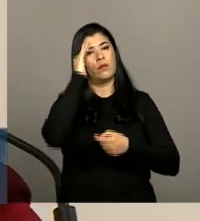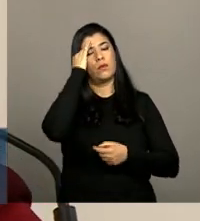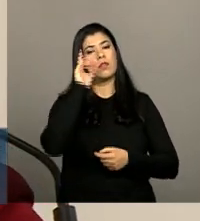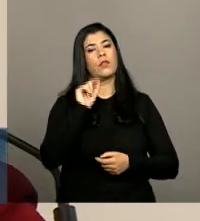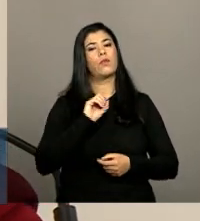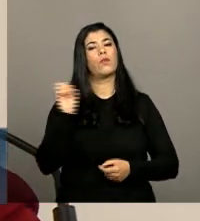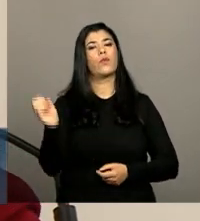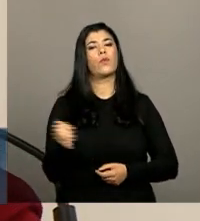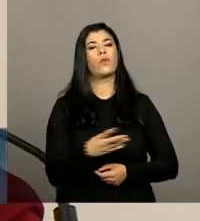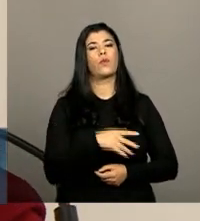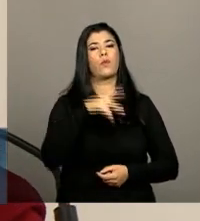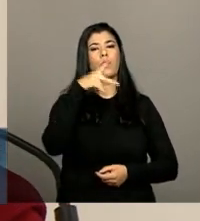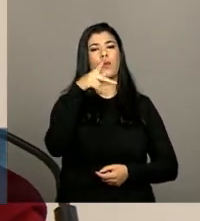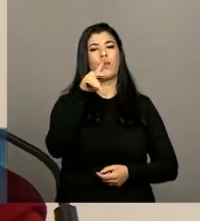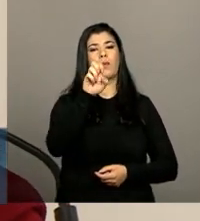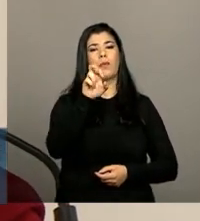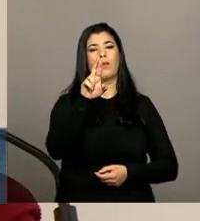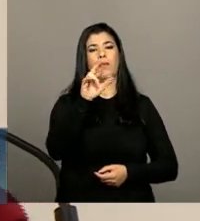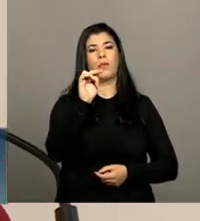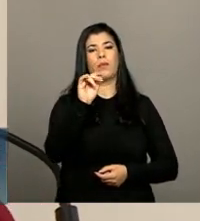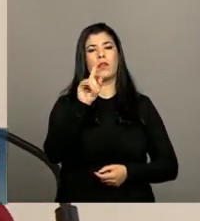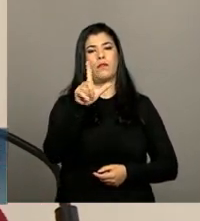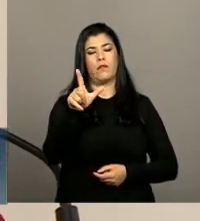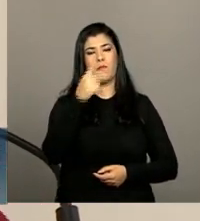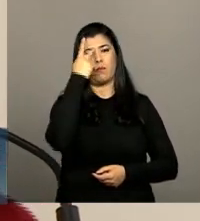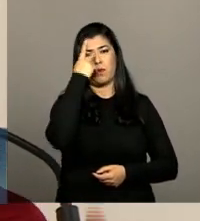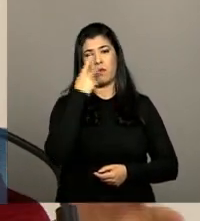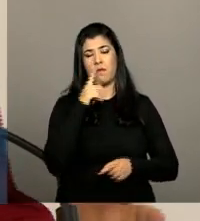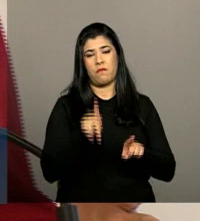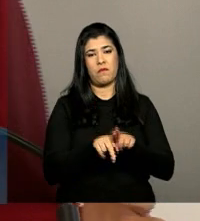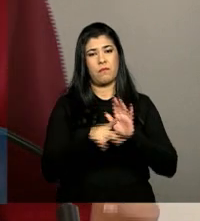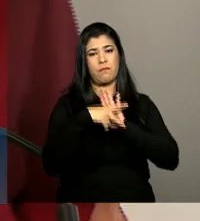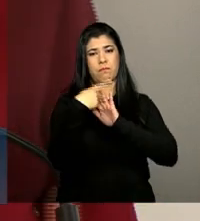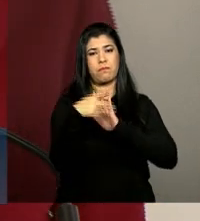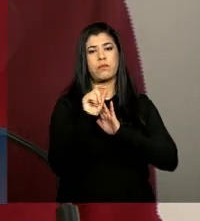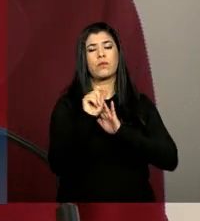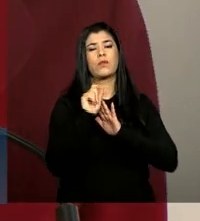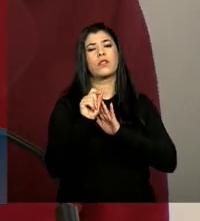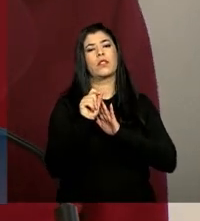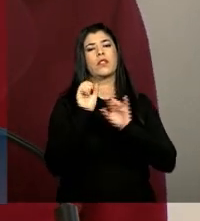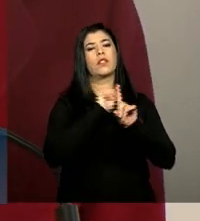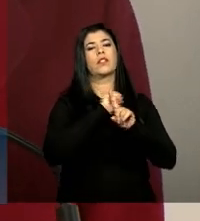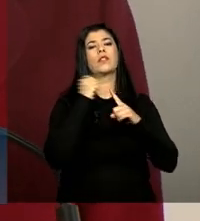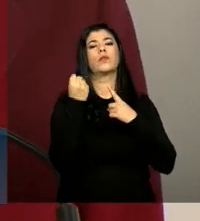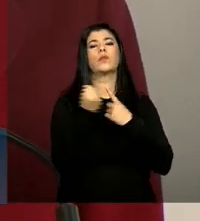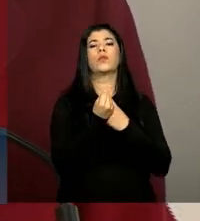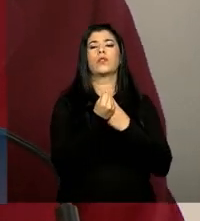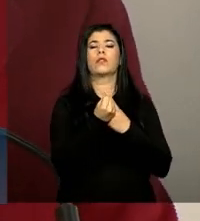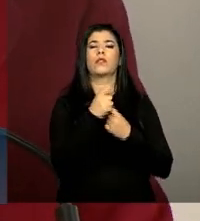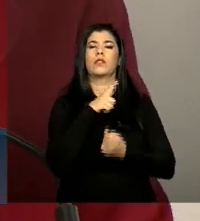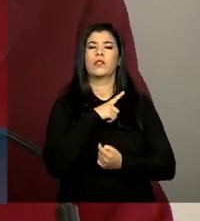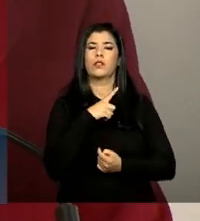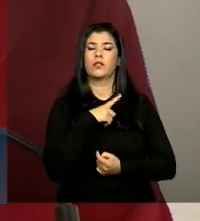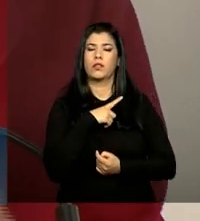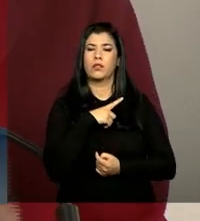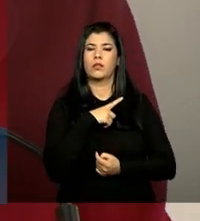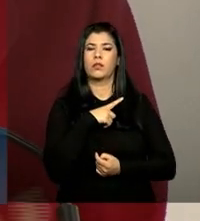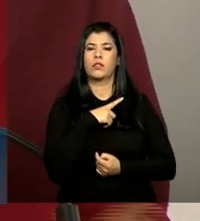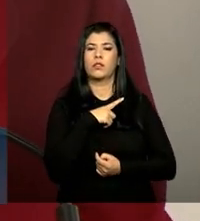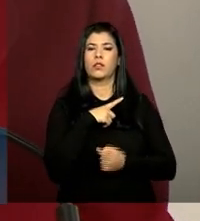que a sociedade brasileira adquiriu o fato de que era uma sociedade que tinha